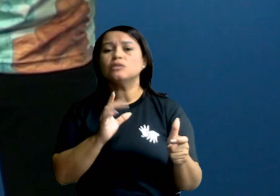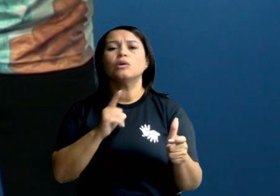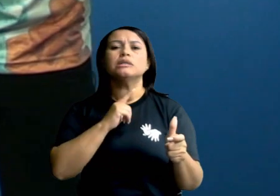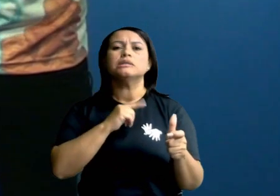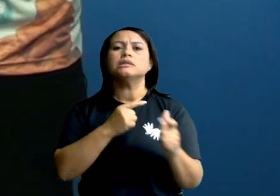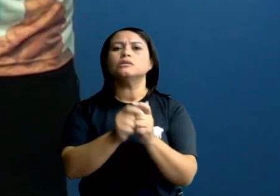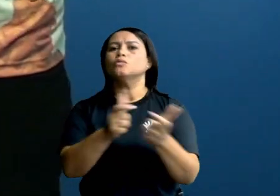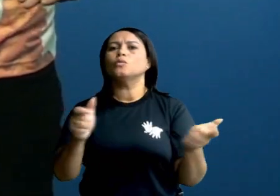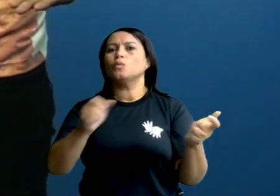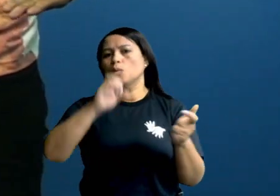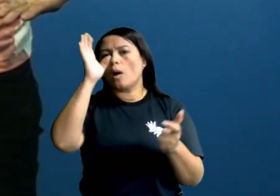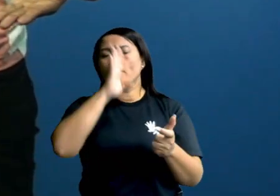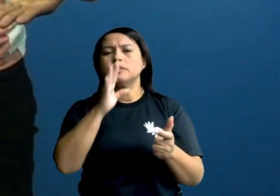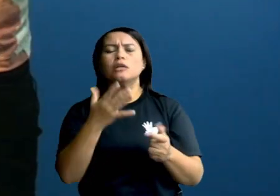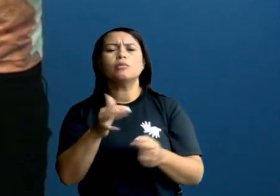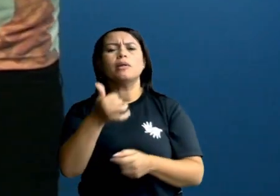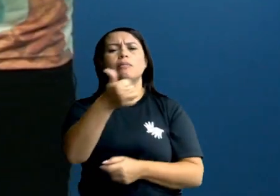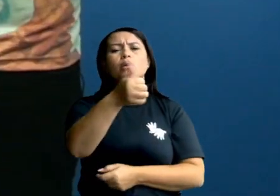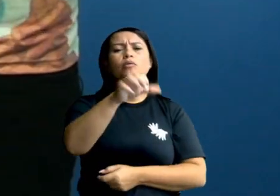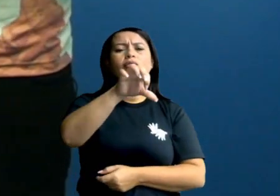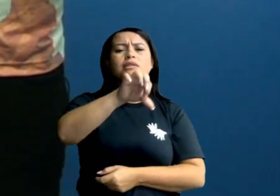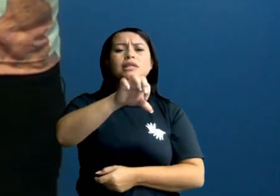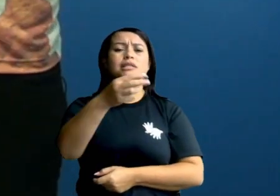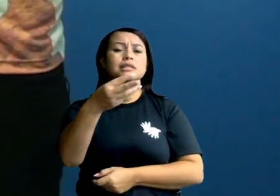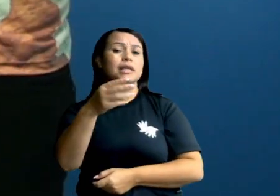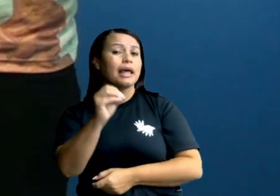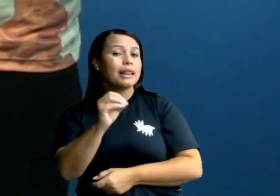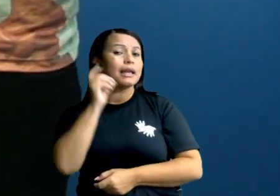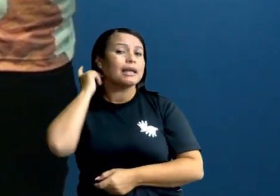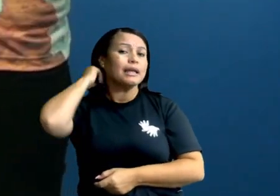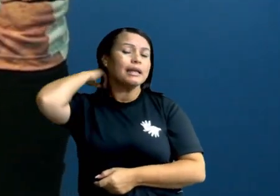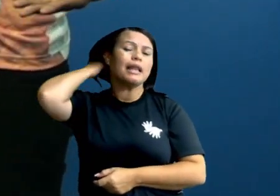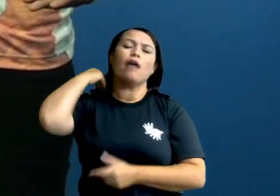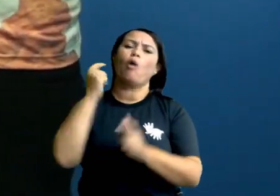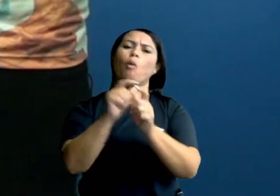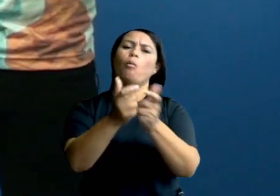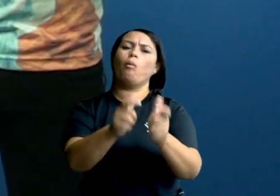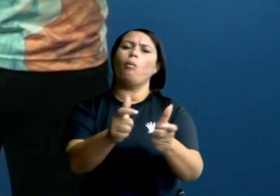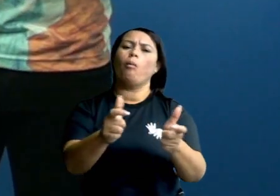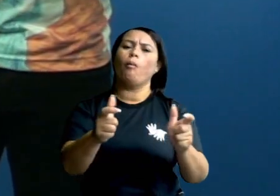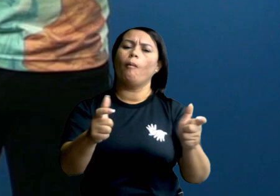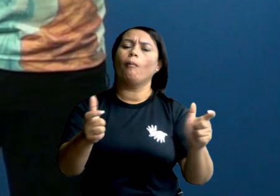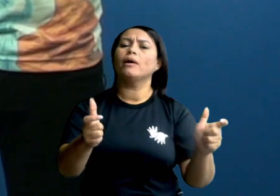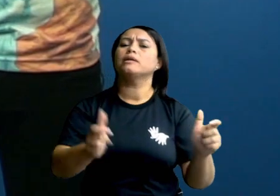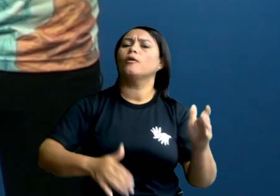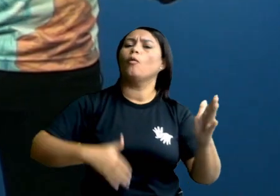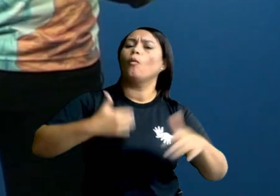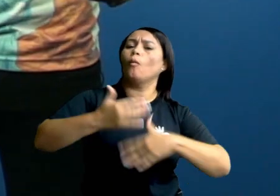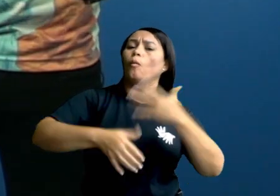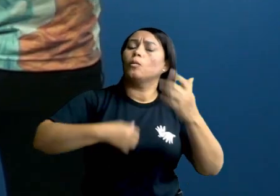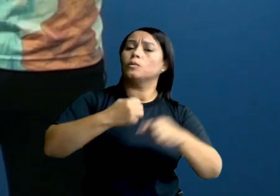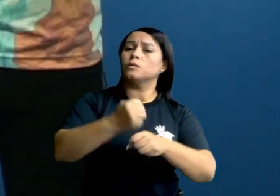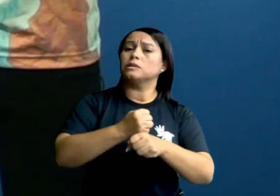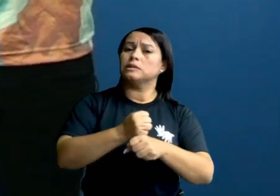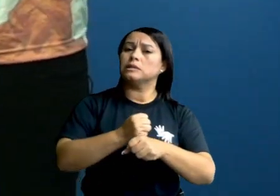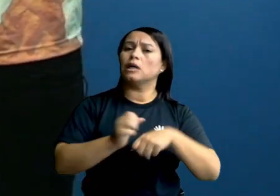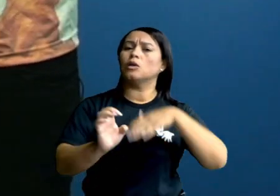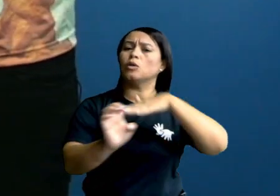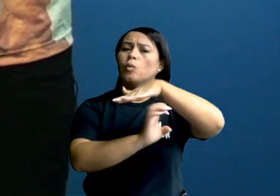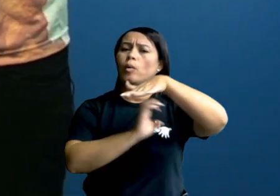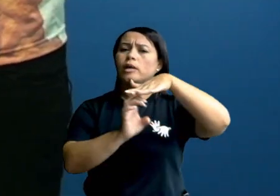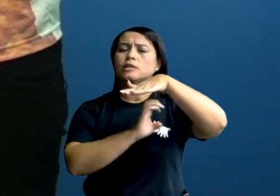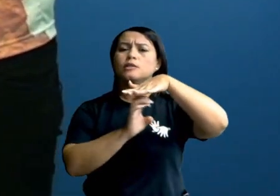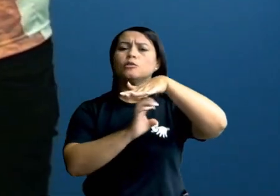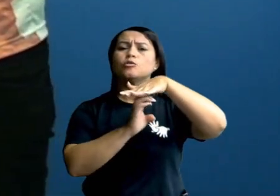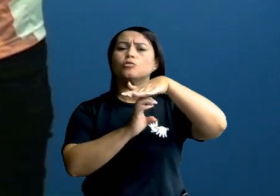mais intensamente começou a partir de 1930, mas aí foi, né, aumentando com o passar do tempo. As atividades industriais